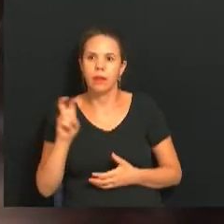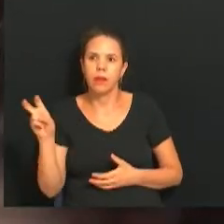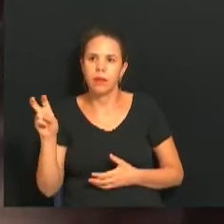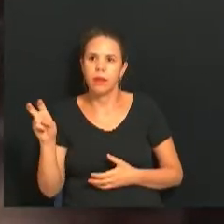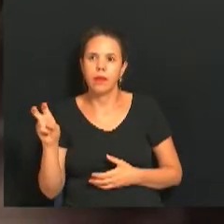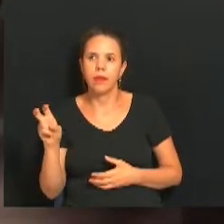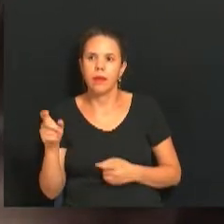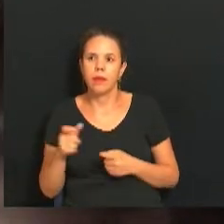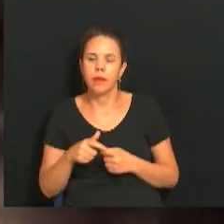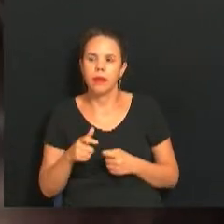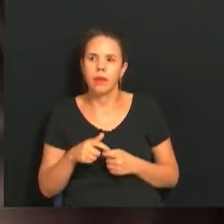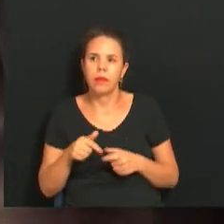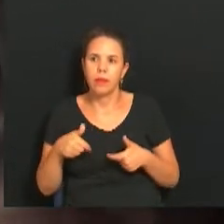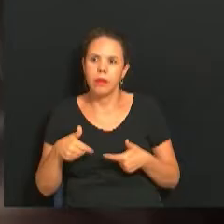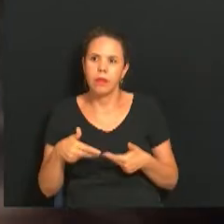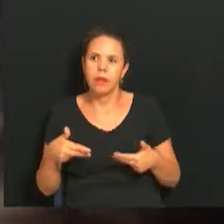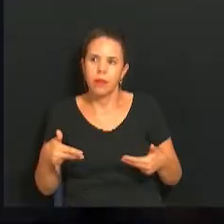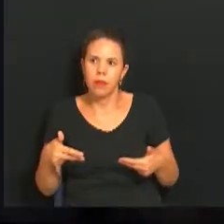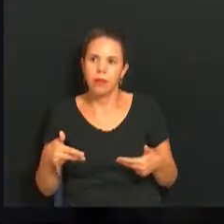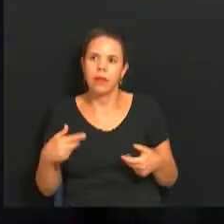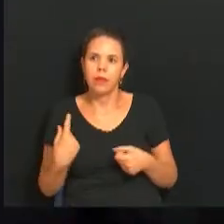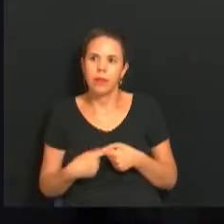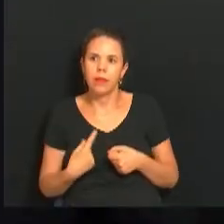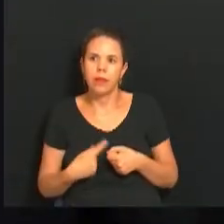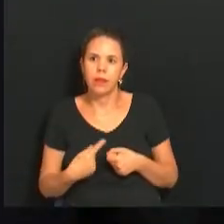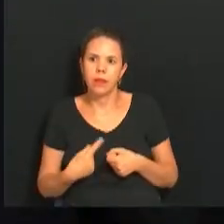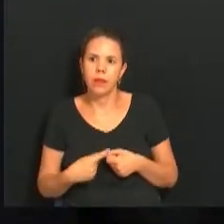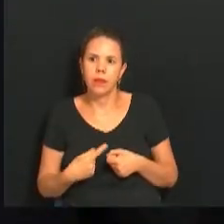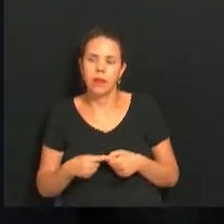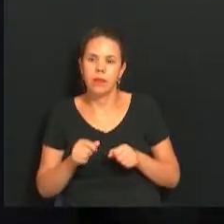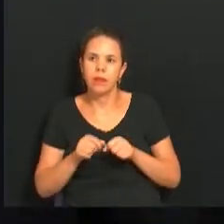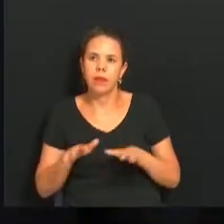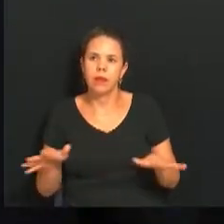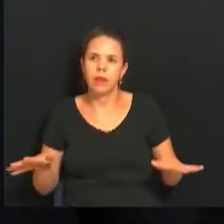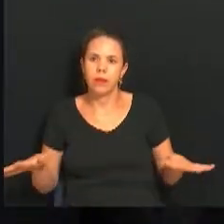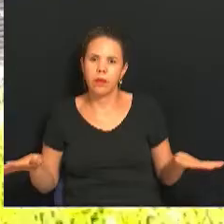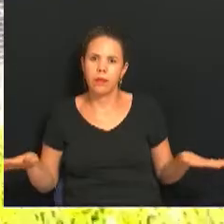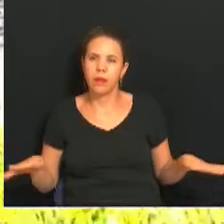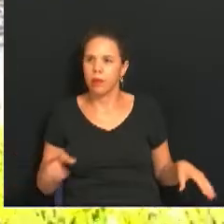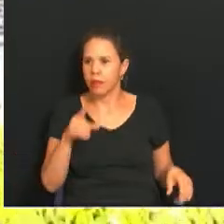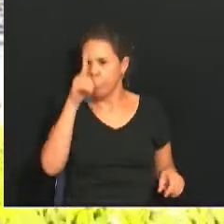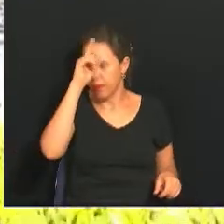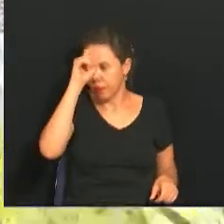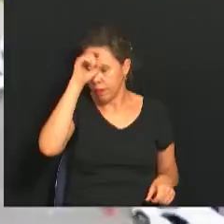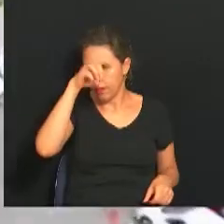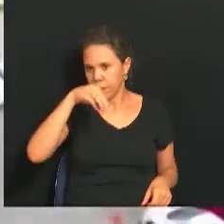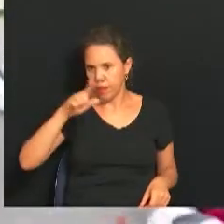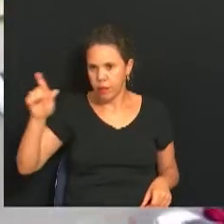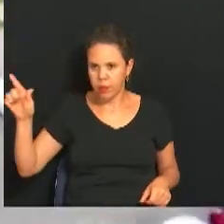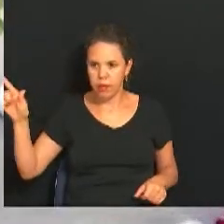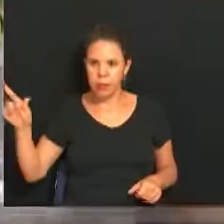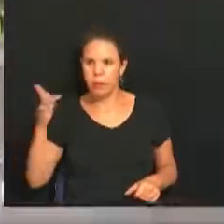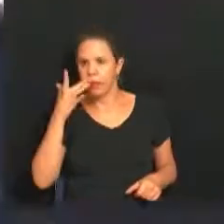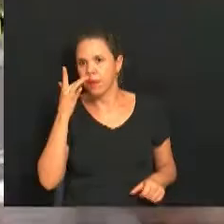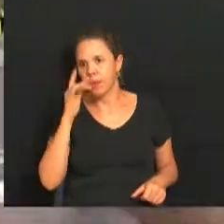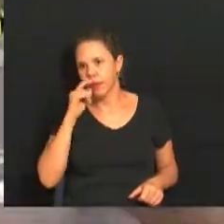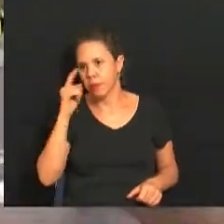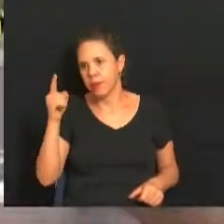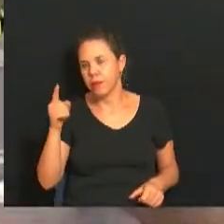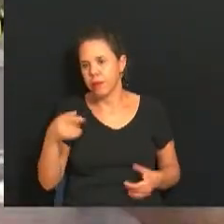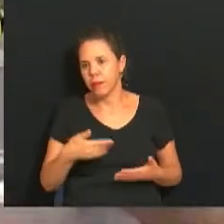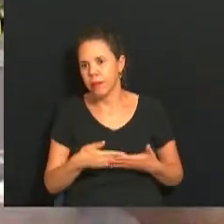residentes vão atuar na rede municipal, que serão distribuídos para os hospitais Mário Gatti, Ouro Verde e